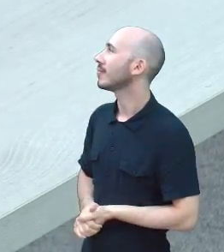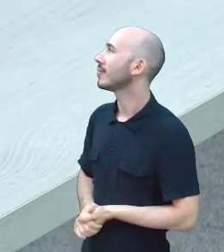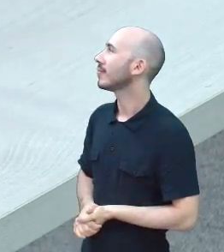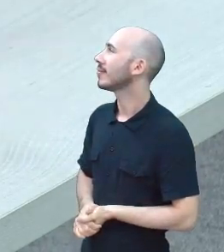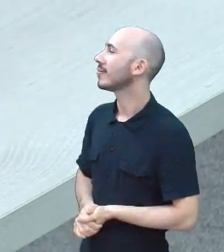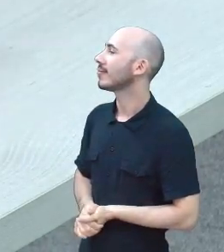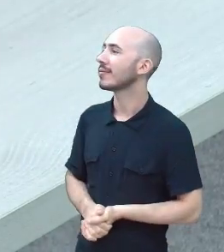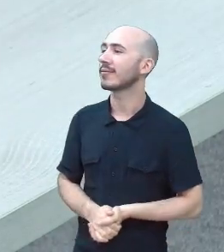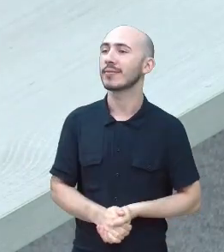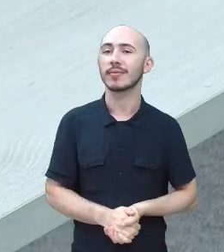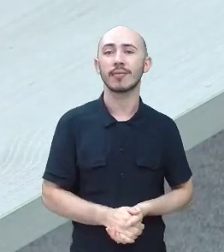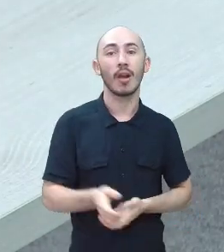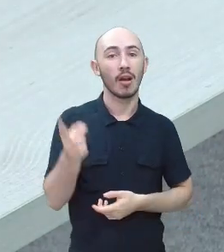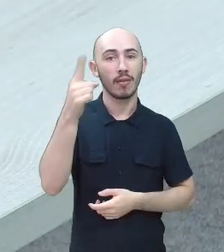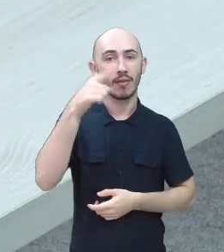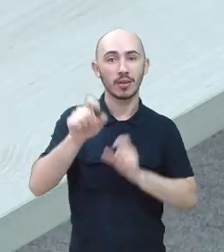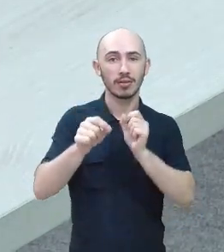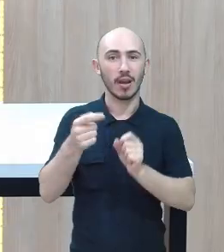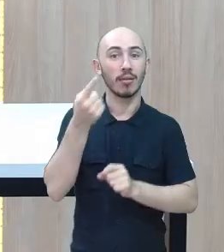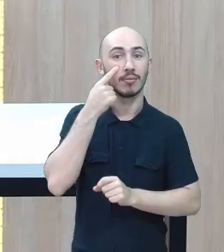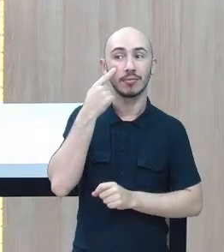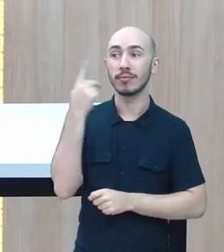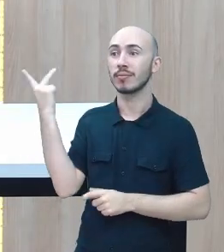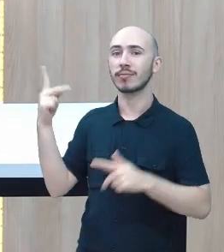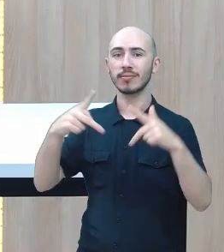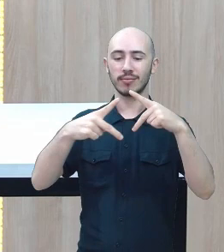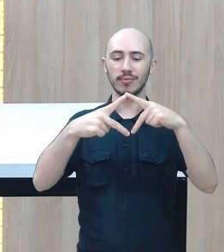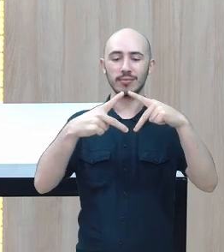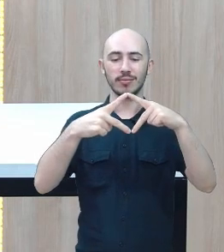Então, vocês têm essa forma.